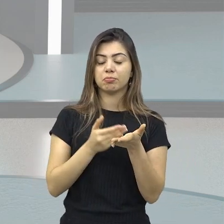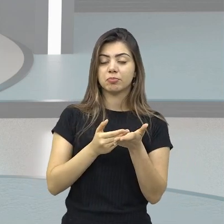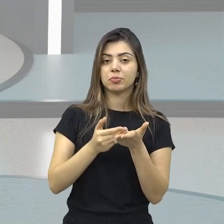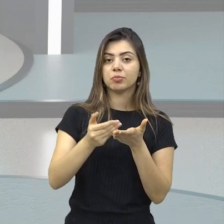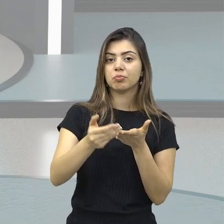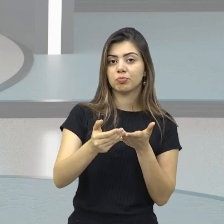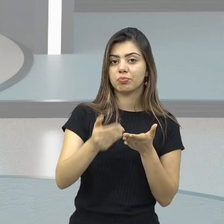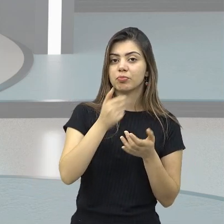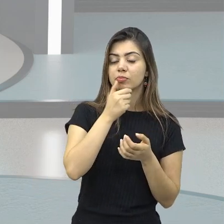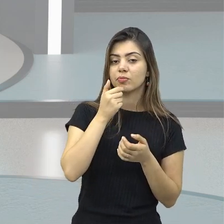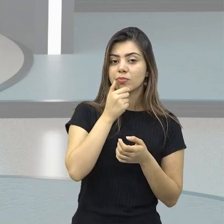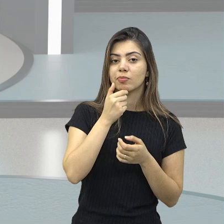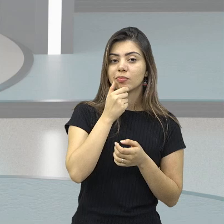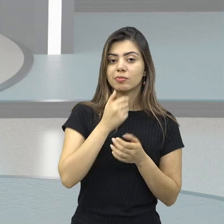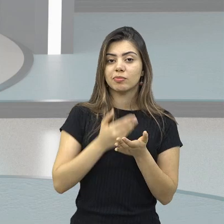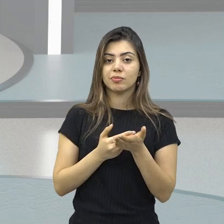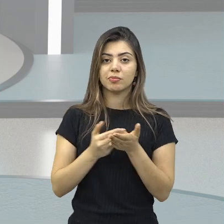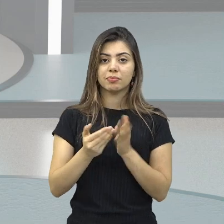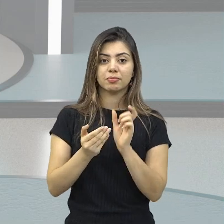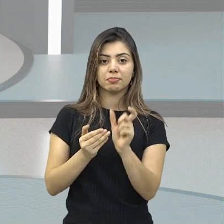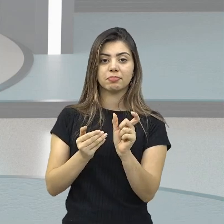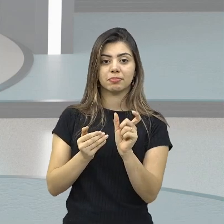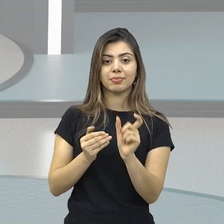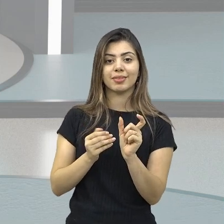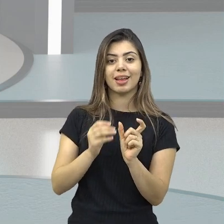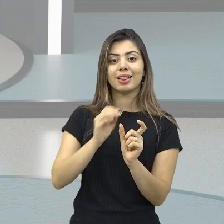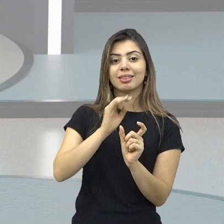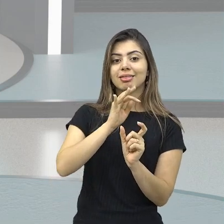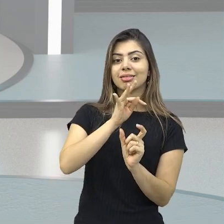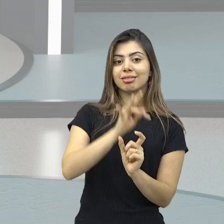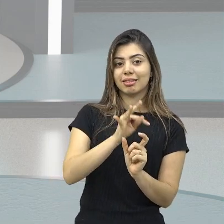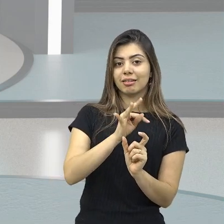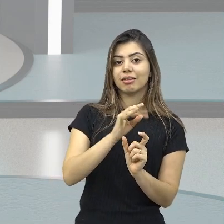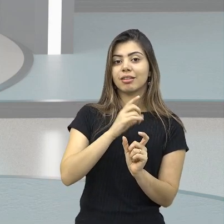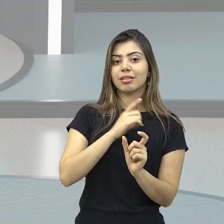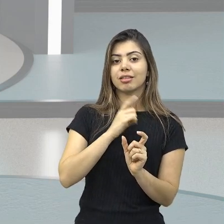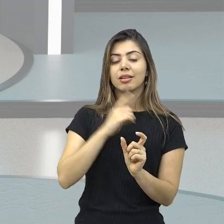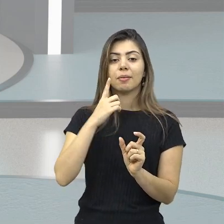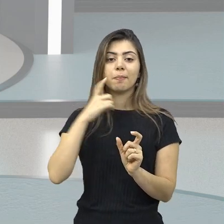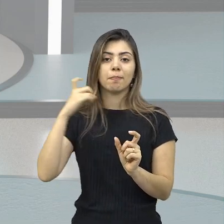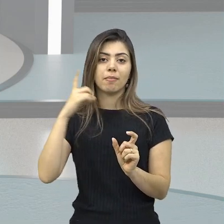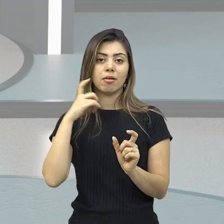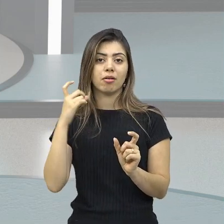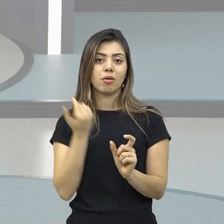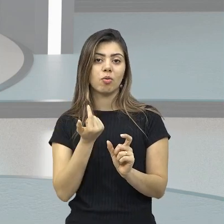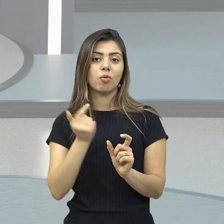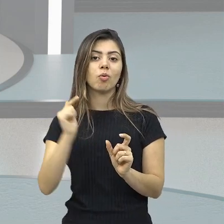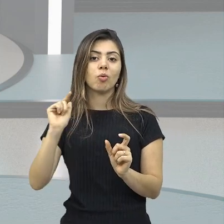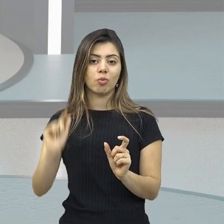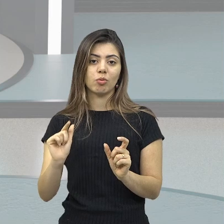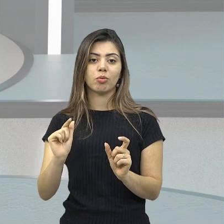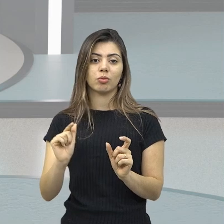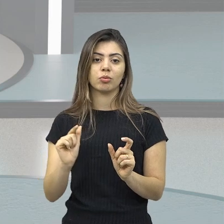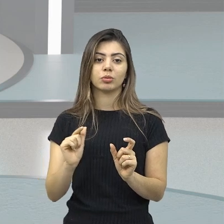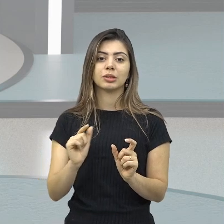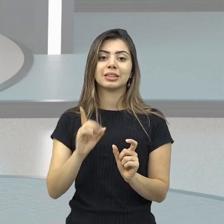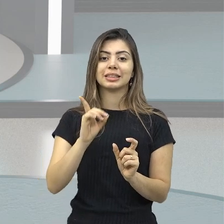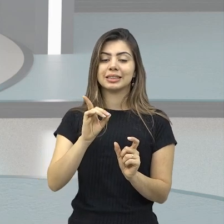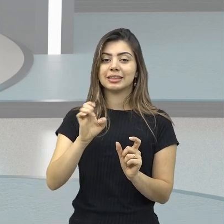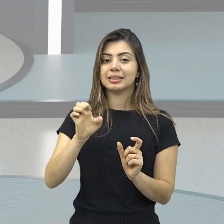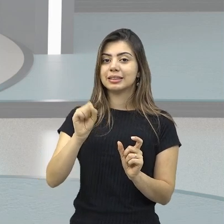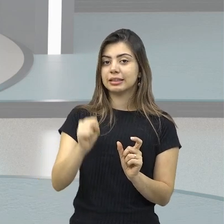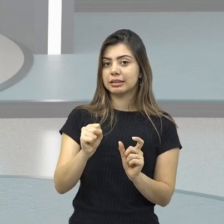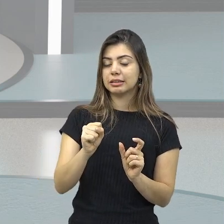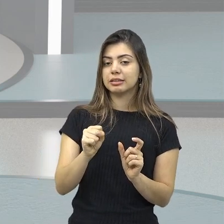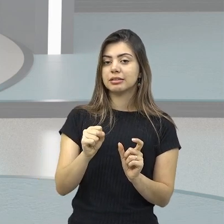D. Som de D, portanto, não é this e não tis ou qualquer outro som. This, this, é sempre